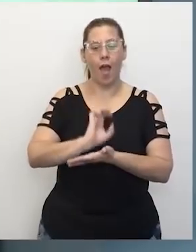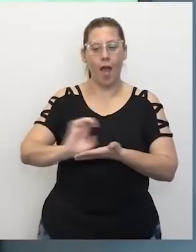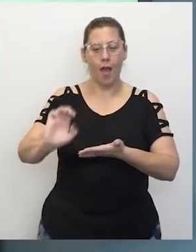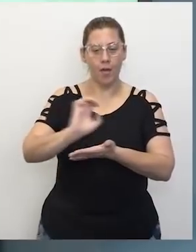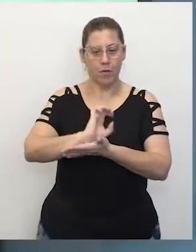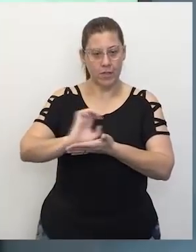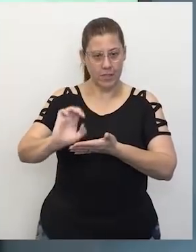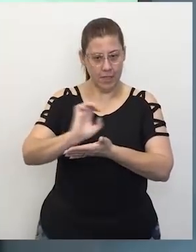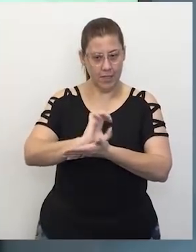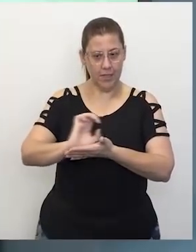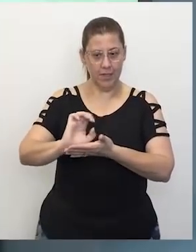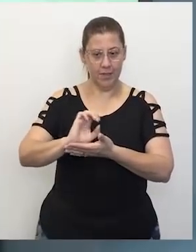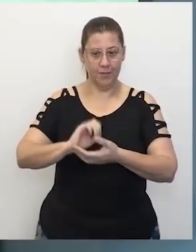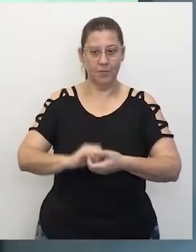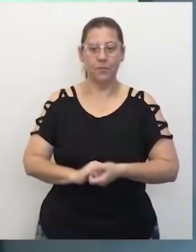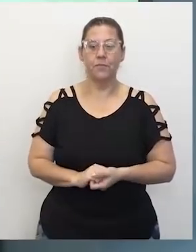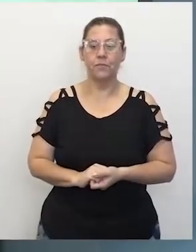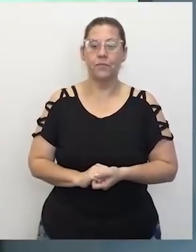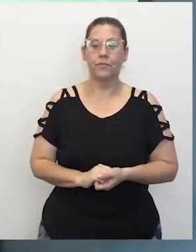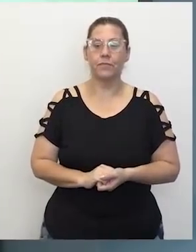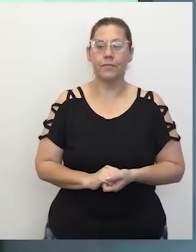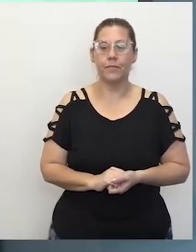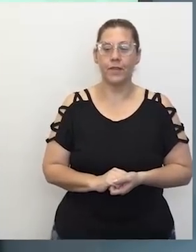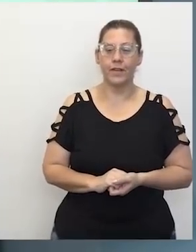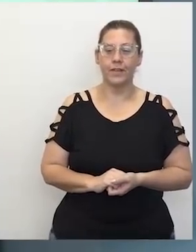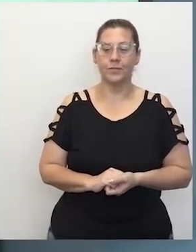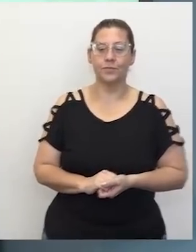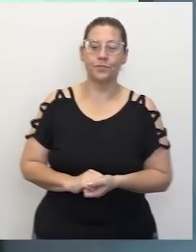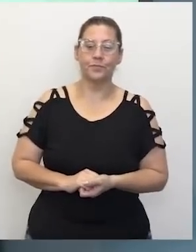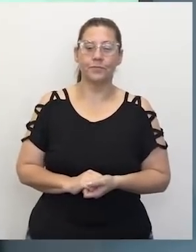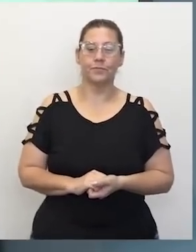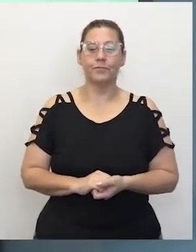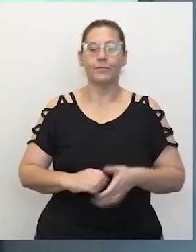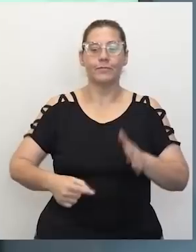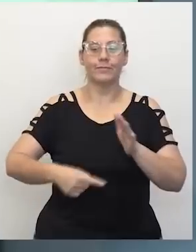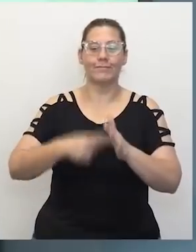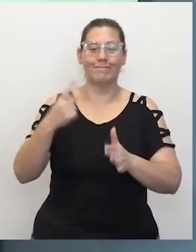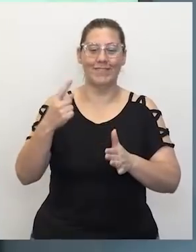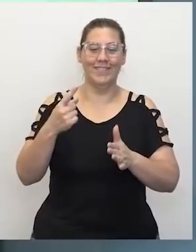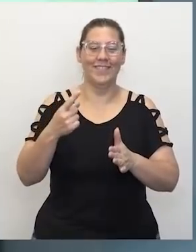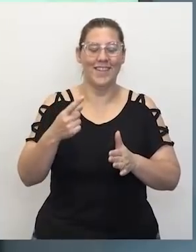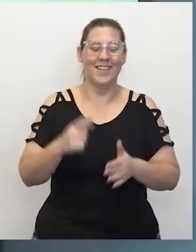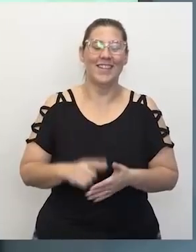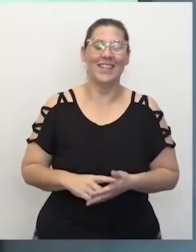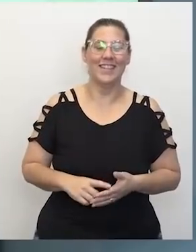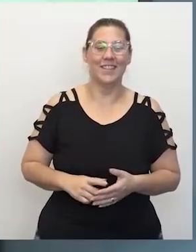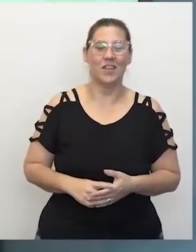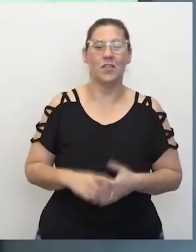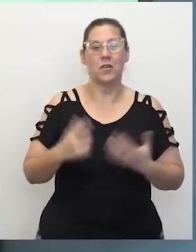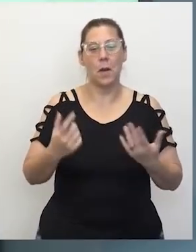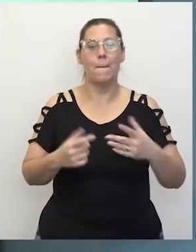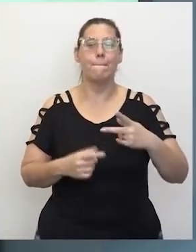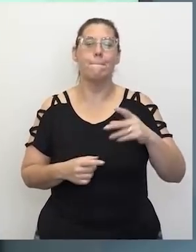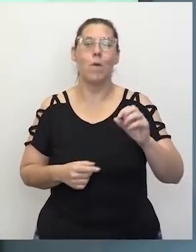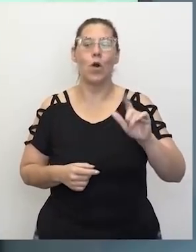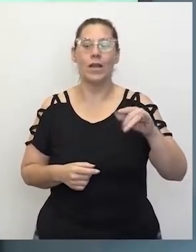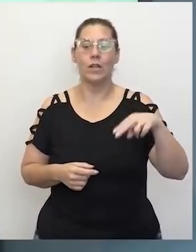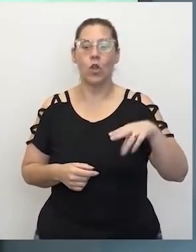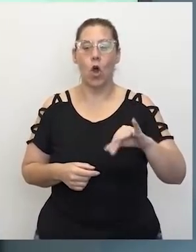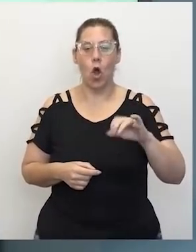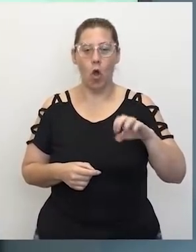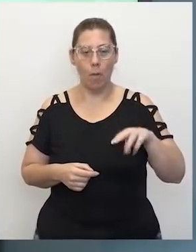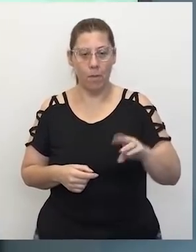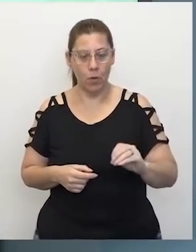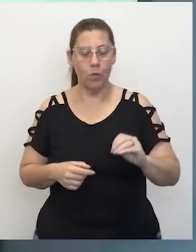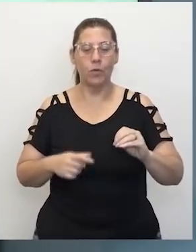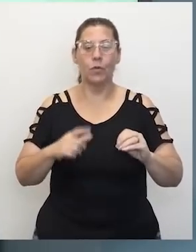sofisticado. Equações polinomiais de primeiro grau. É aquela equação do tipo polinômio e que o expoente só